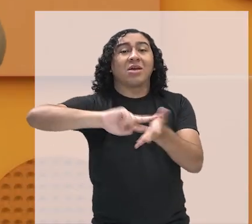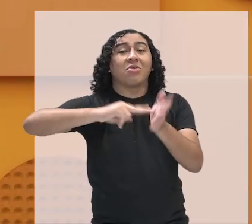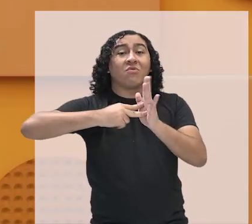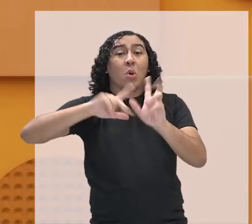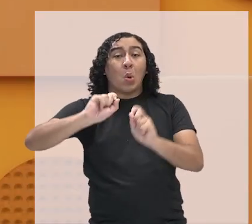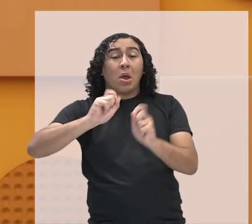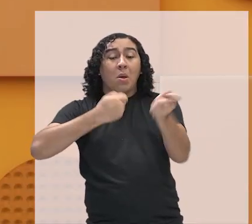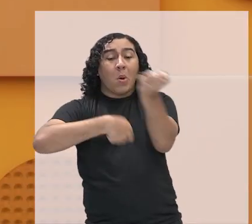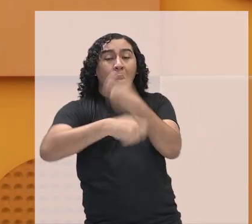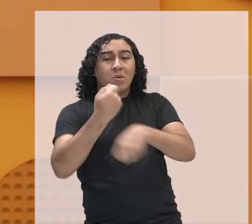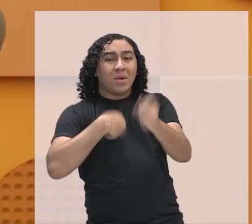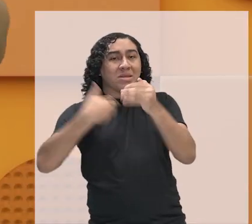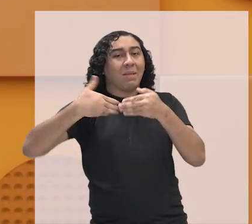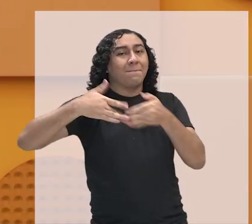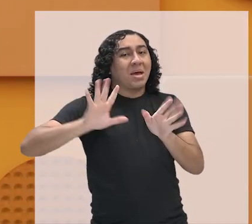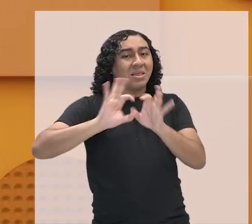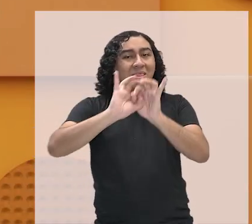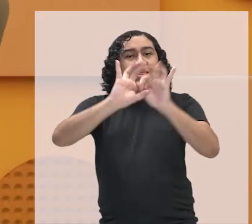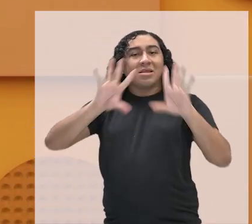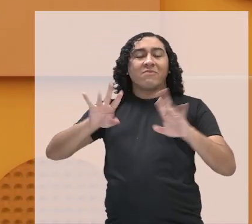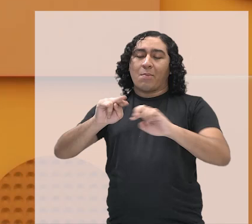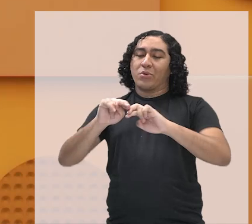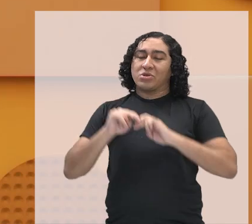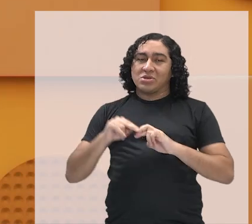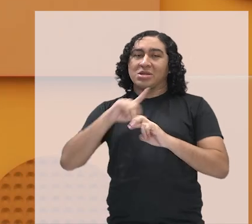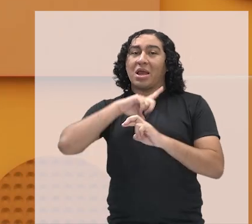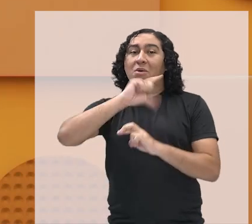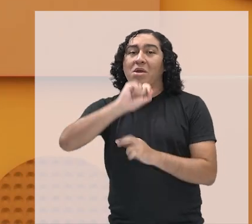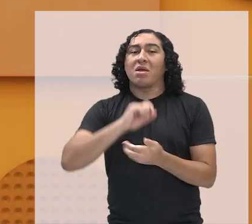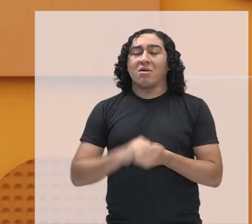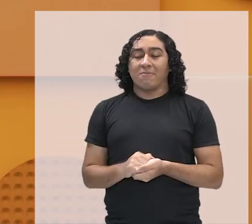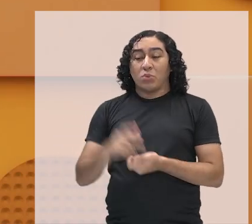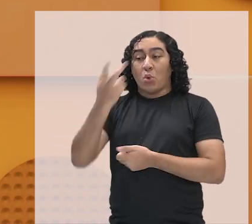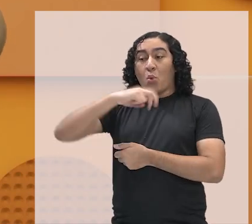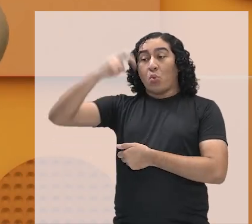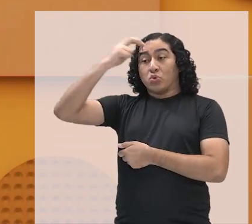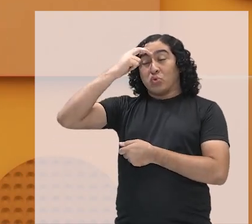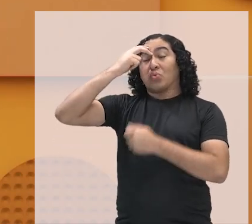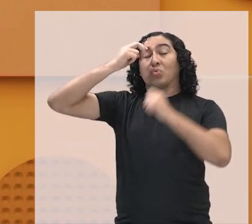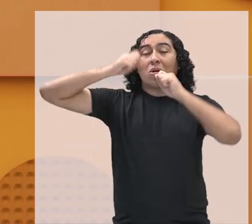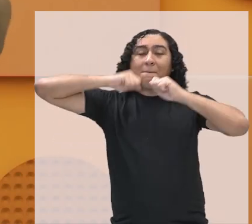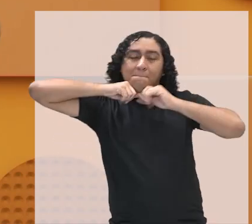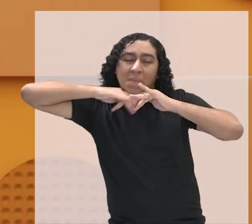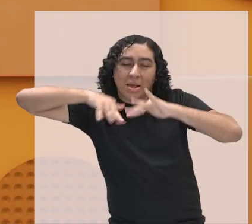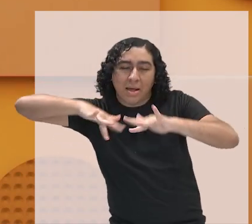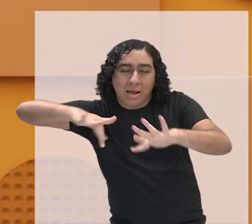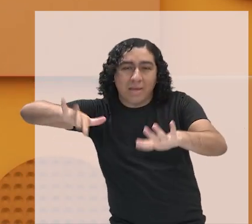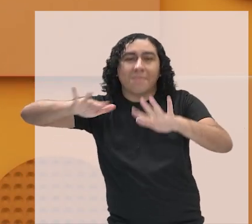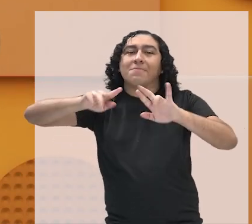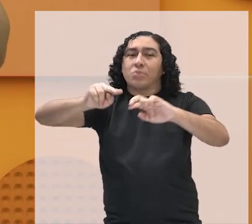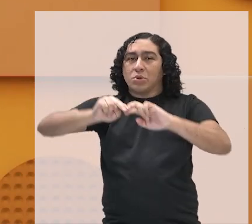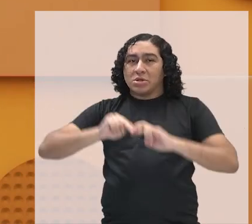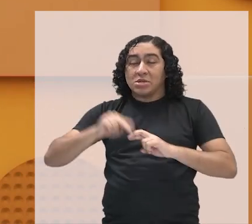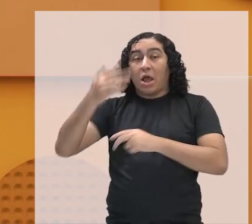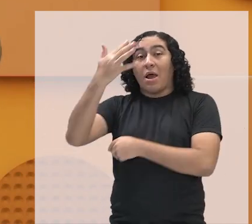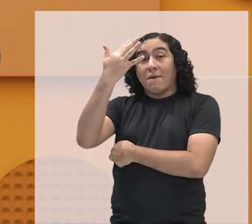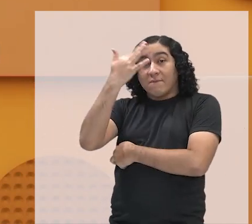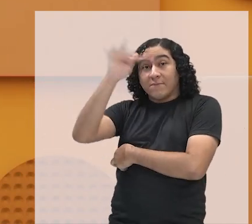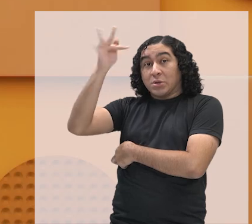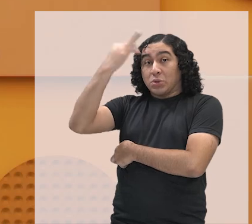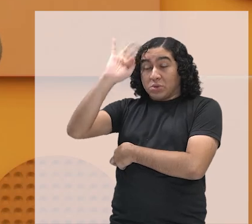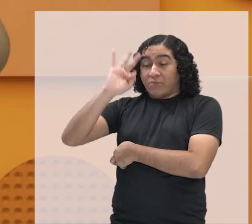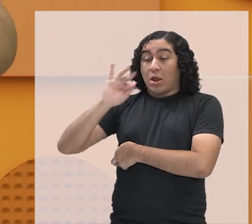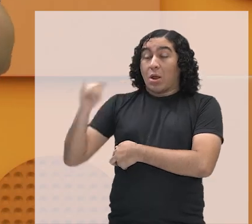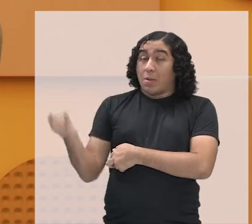Por isso que ela tem o quê? Essa difusão, então, dessa cultura, tá? Por isso a filosofia vai ser muito